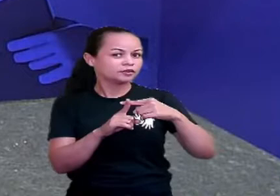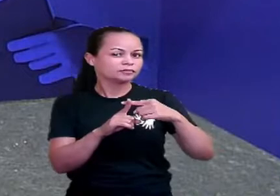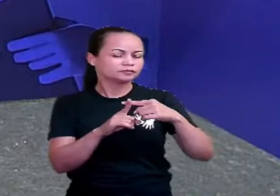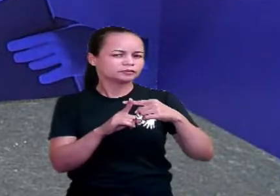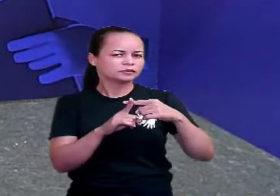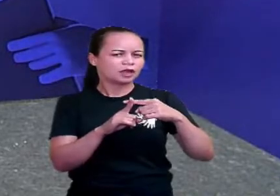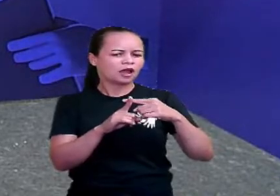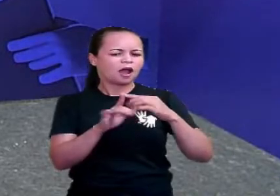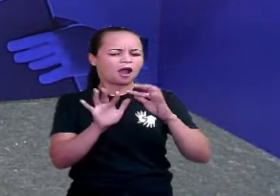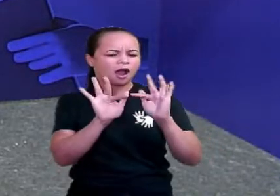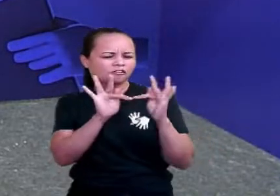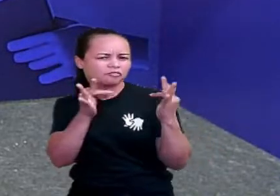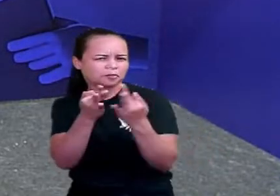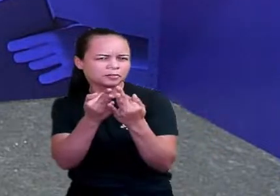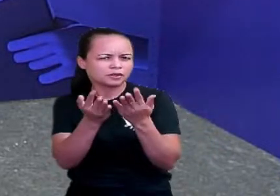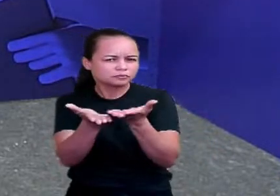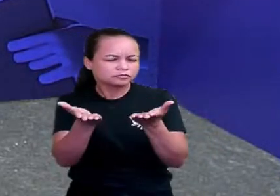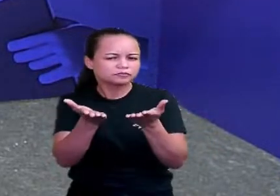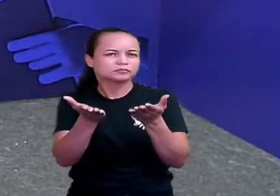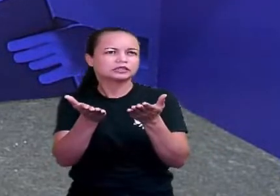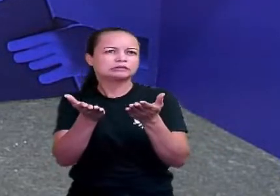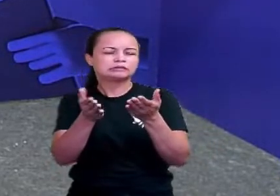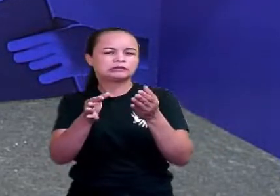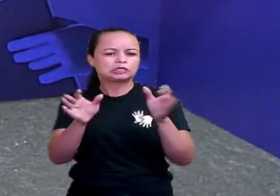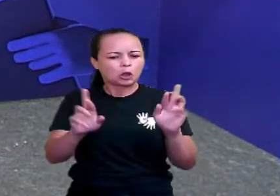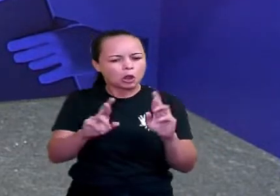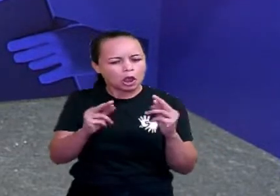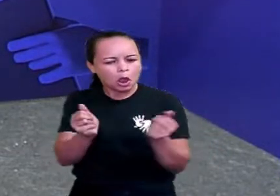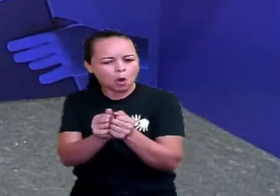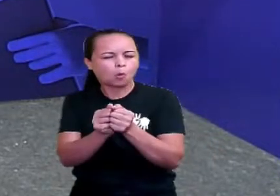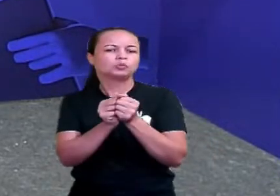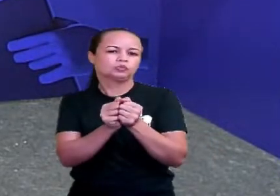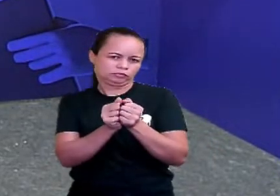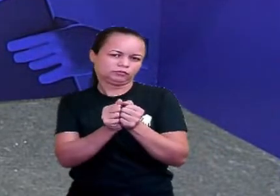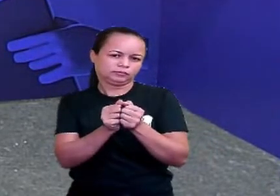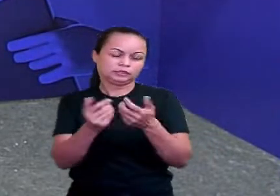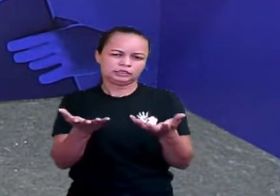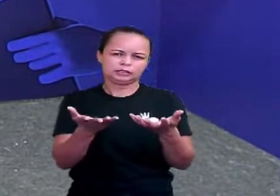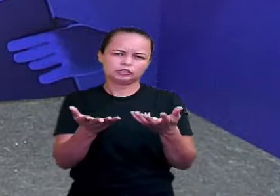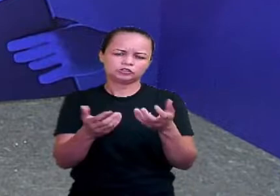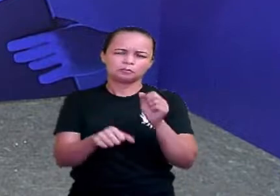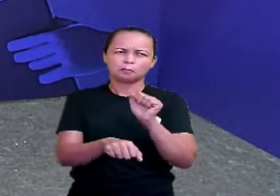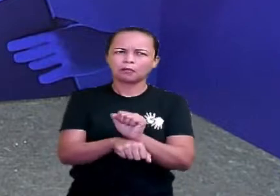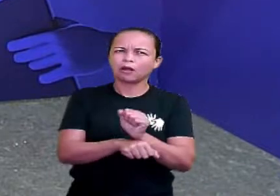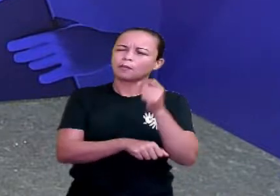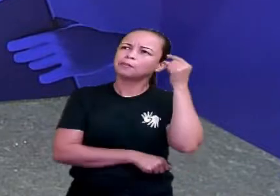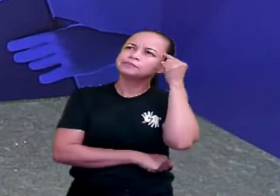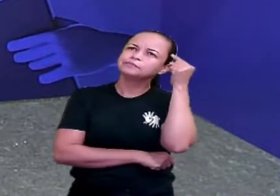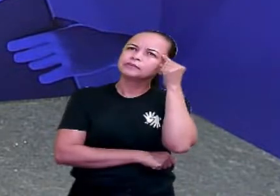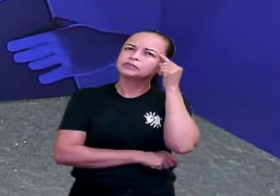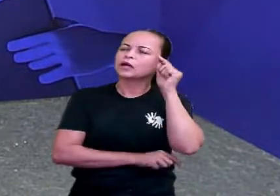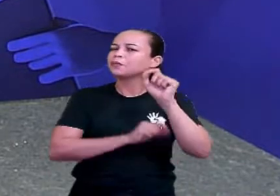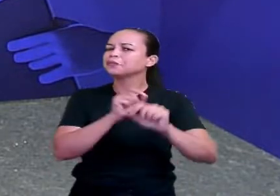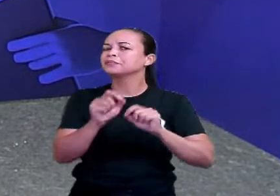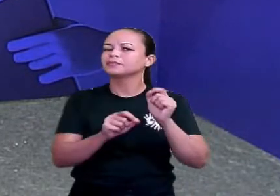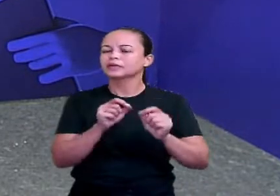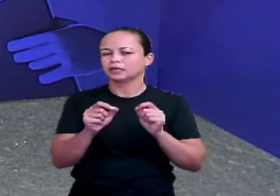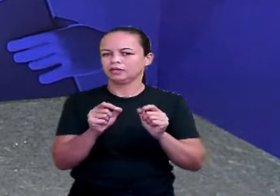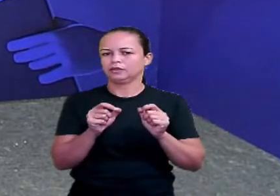a gente para analisar a história e pensar em tudo isso, a gente pensa em quê, gente? No que